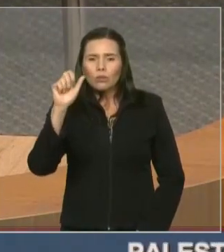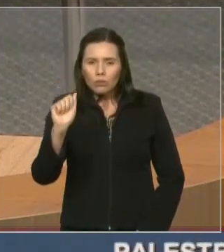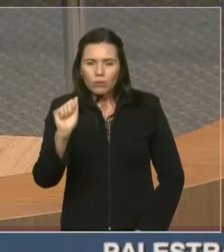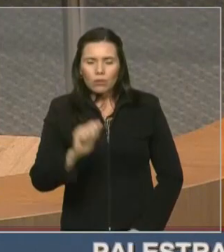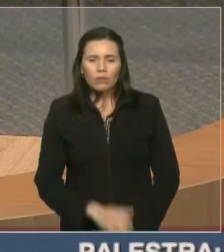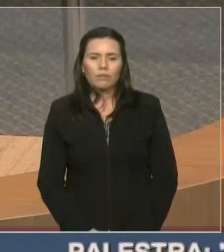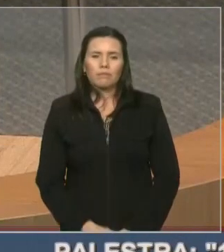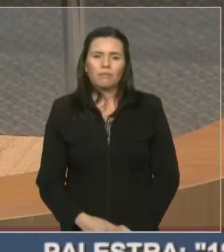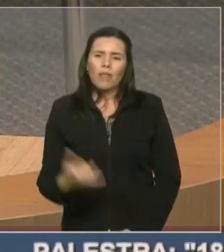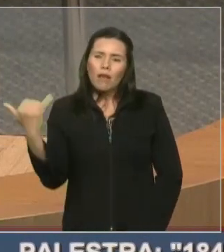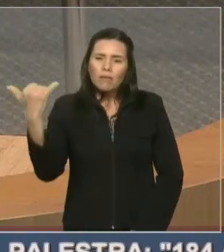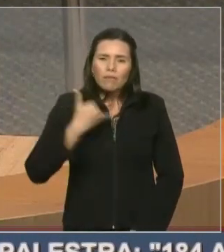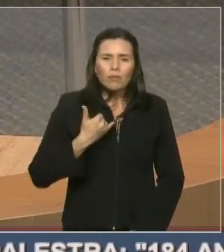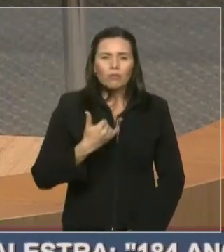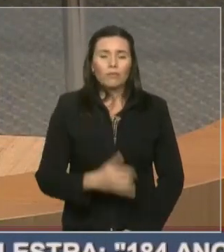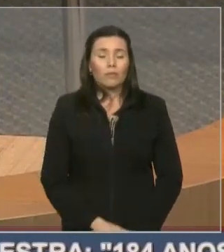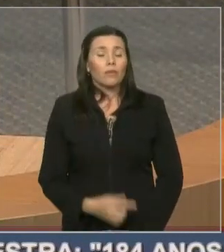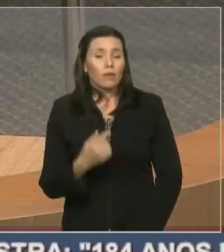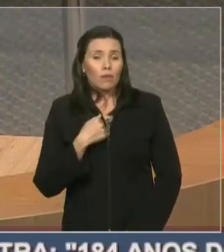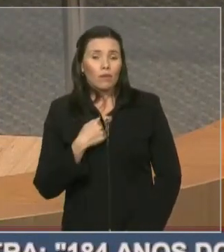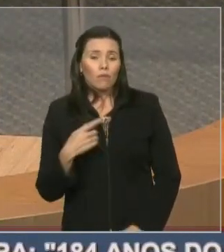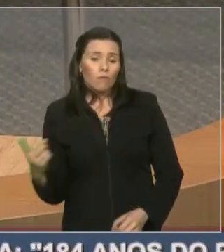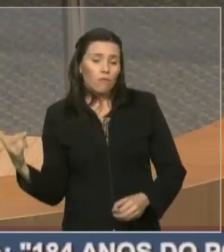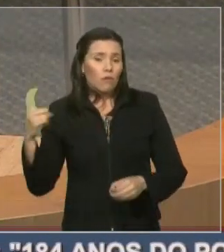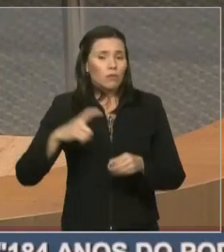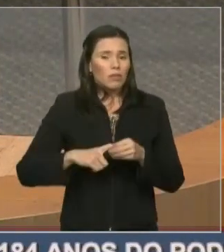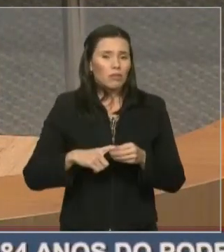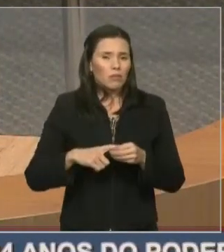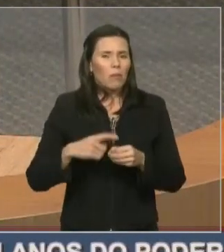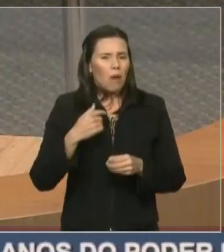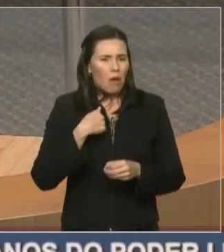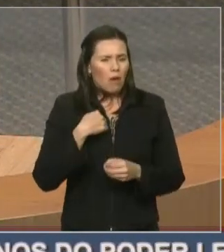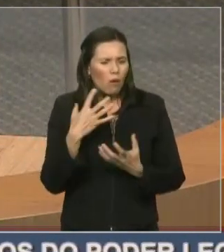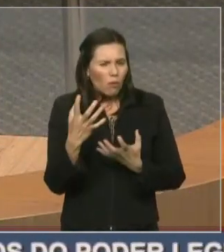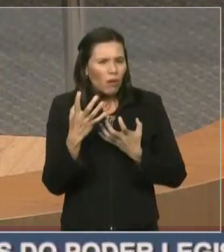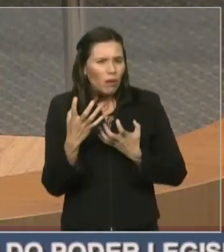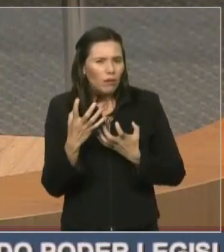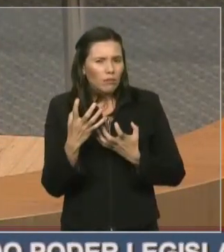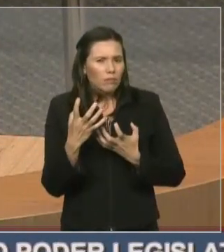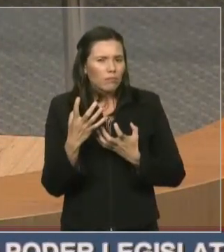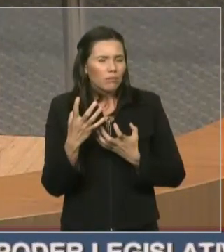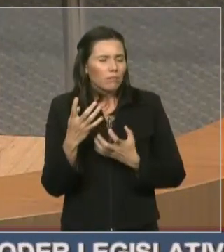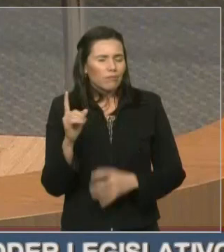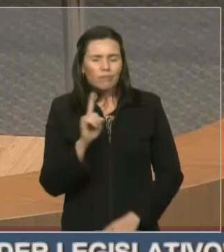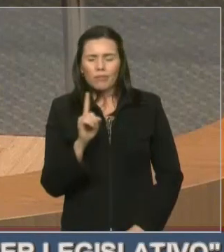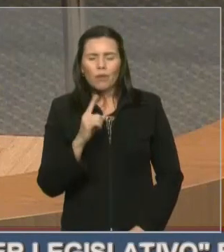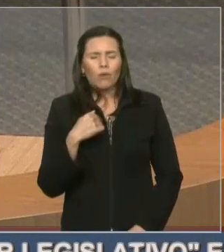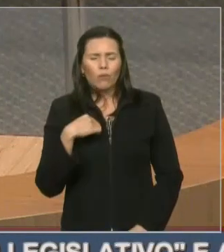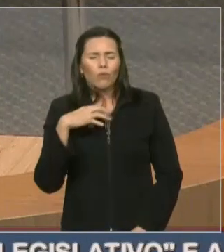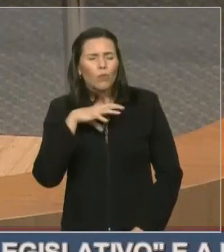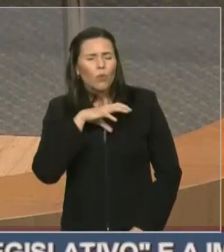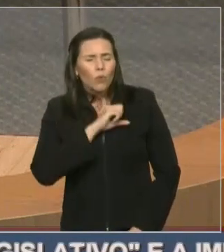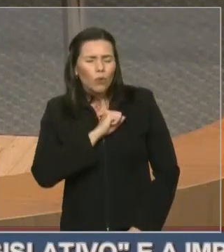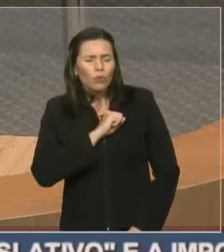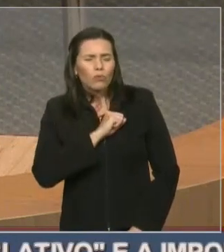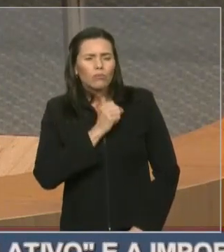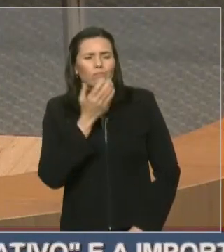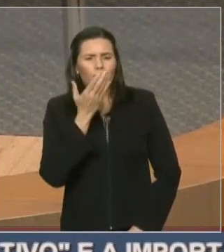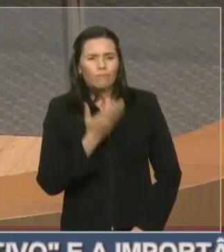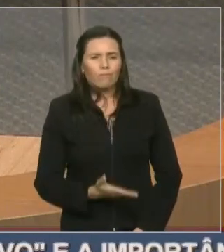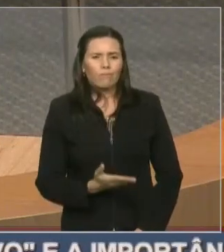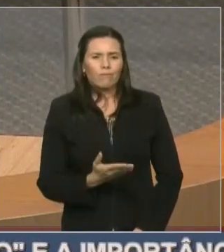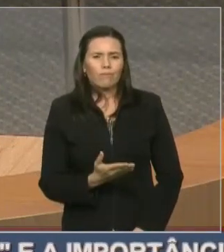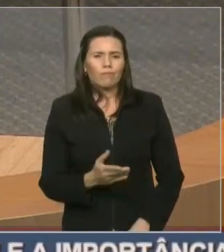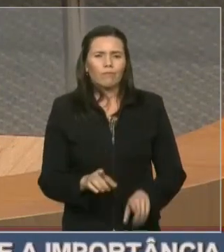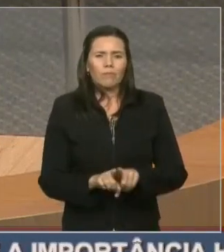compadre, eu estou votando, não é porque eu quero, não. Eu gosto tanto de você, mas eu não aguento a baioneta dos